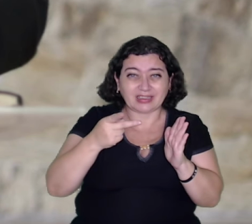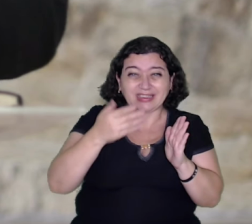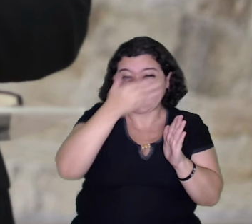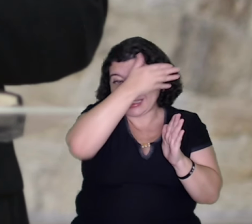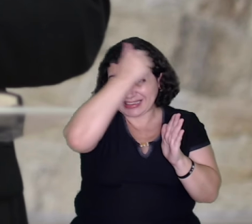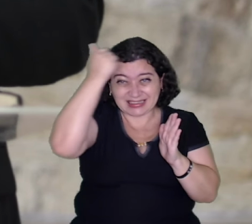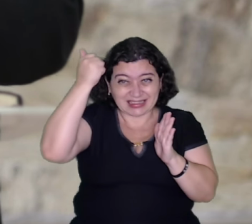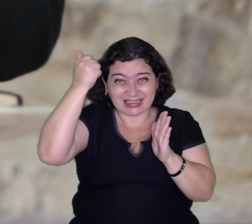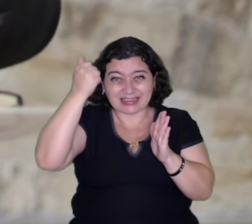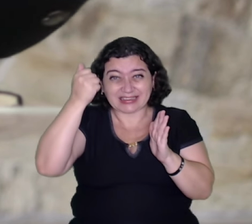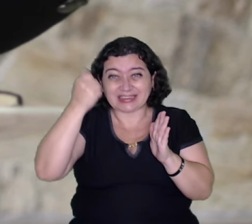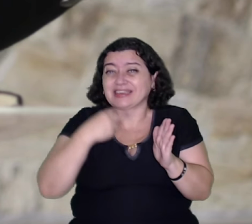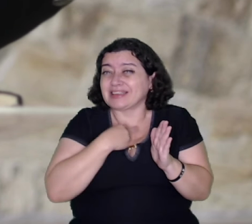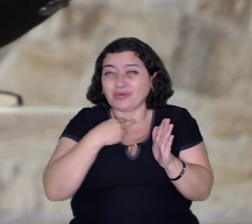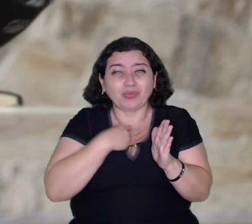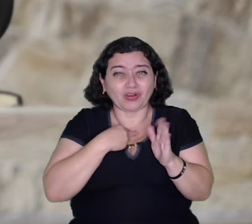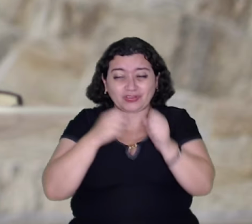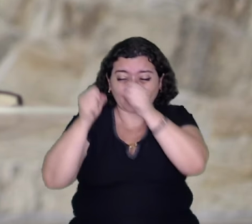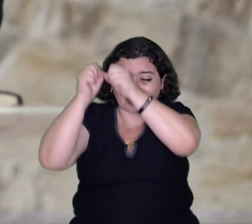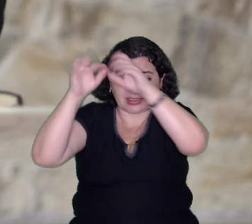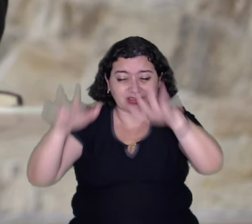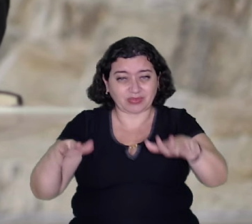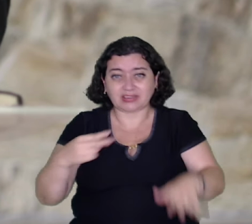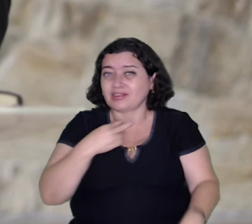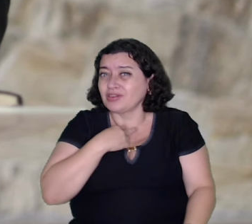bênçãos. Não podemos esquecer isso.